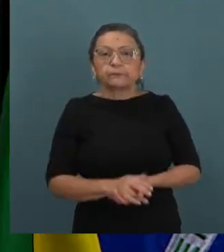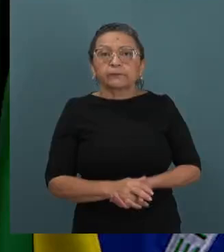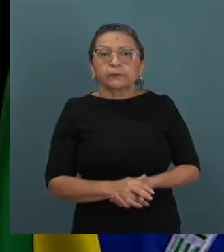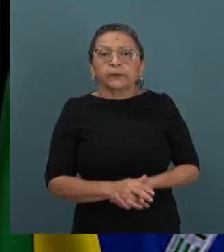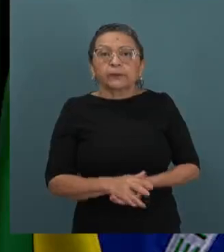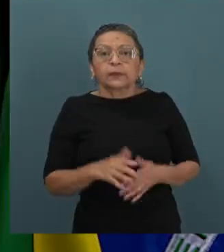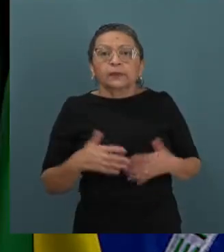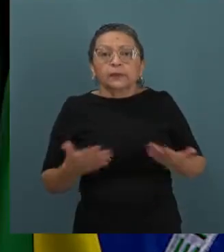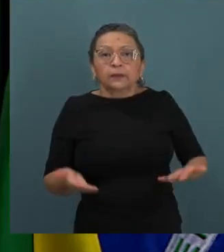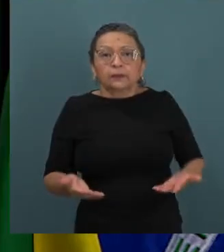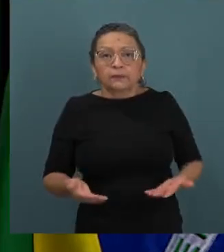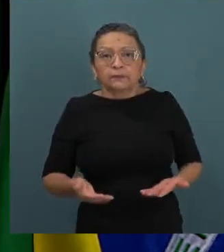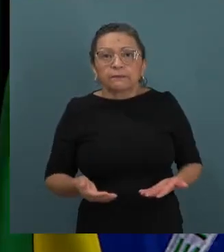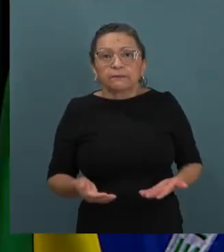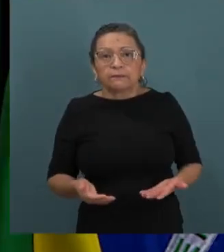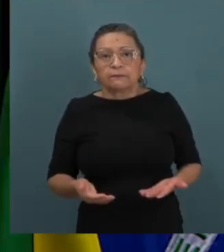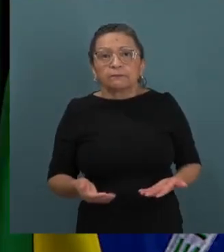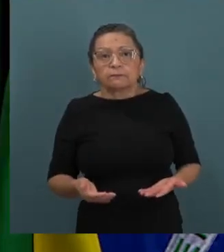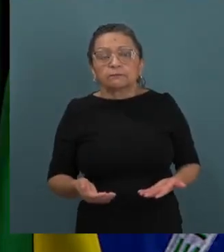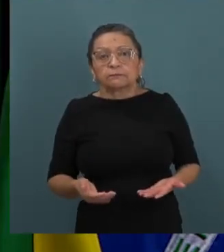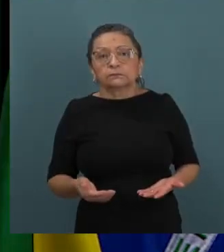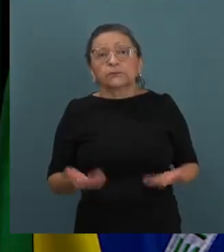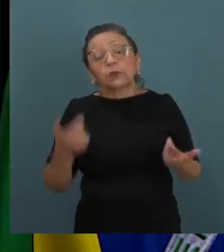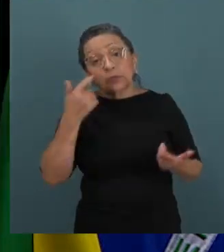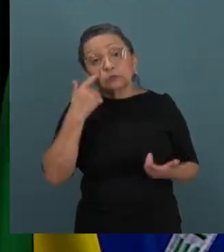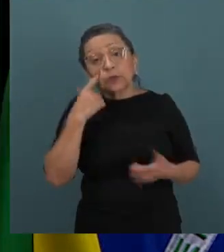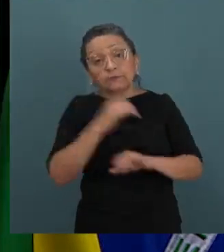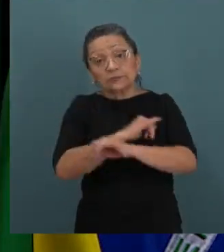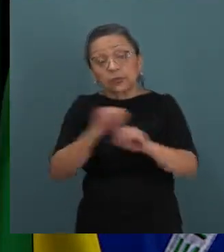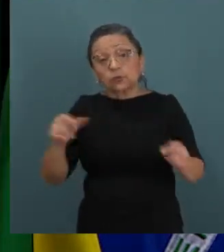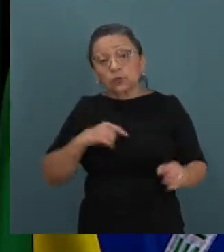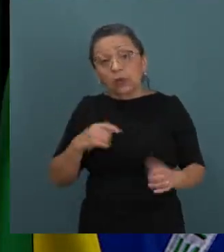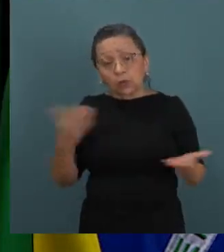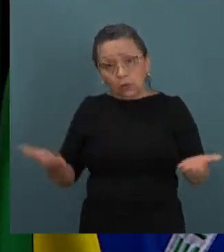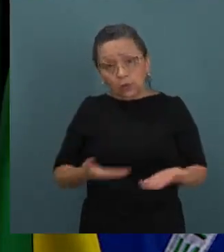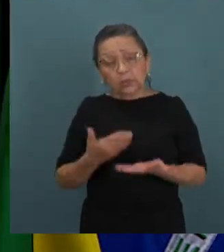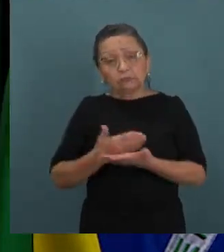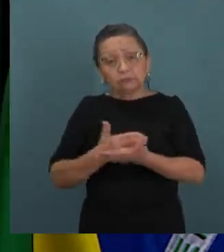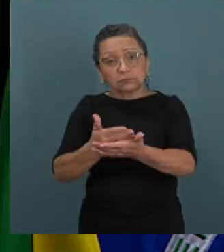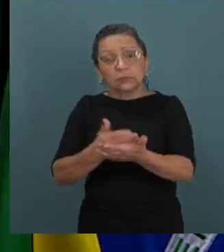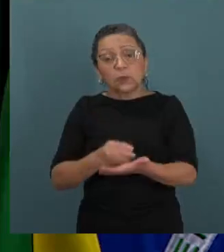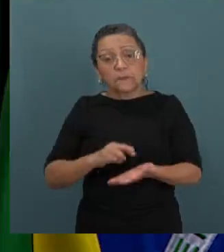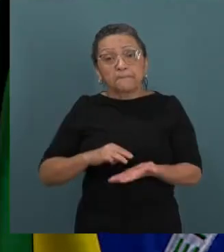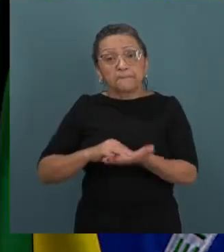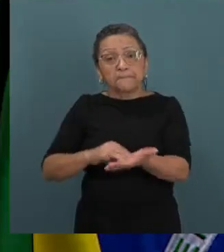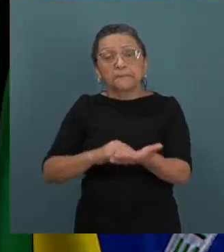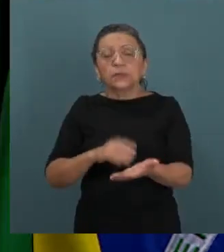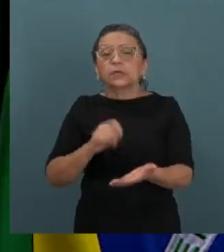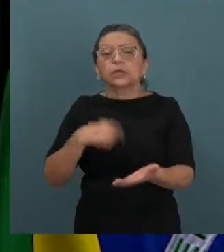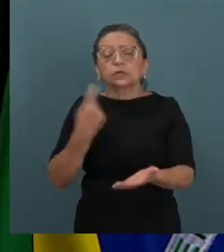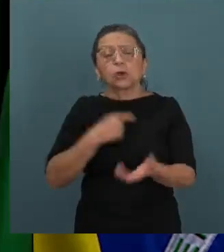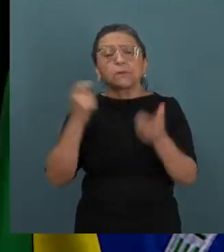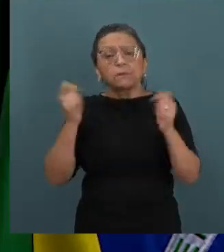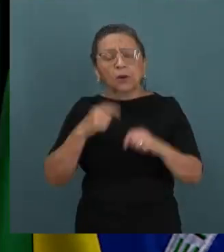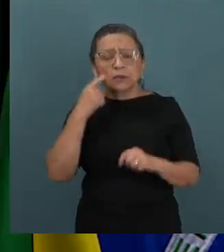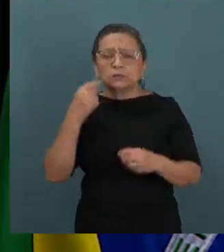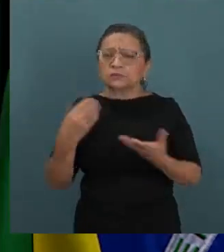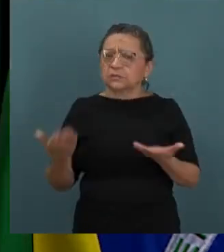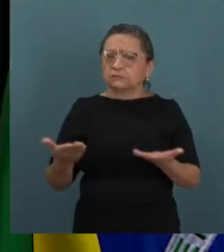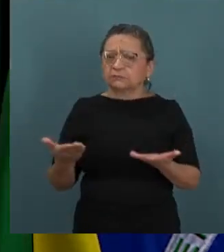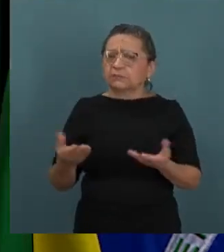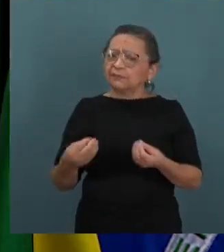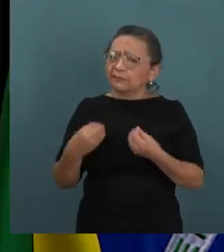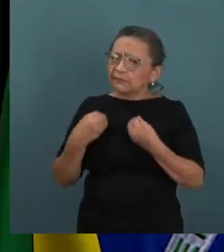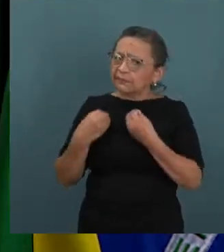eu estou entrando com a medida legislativa no sentido de que a gente possa deixar um legado para os nossos filhos e